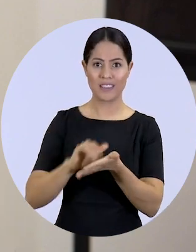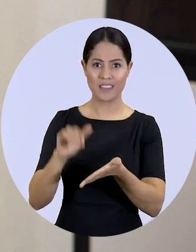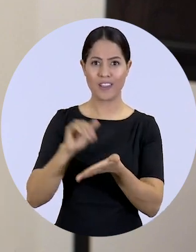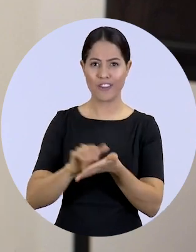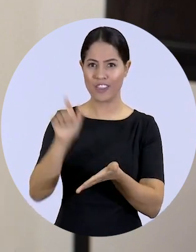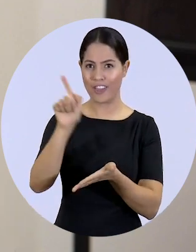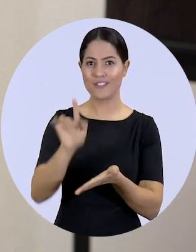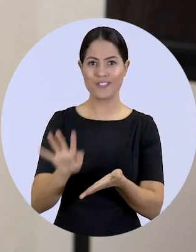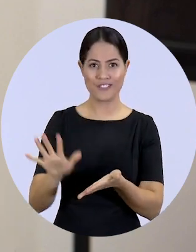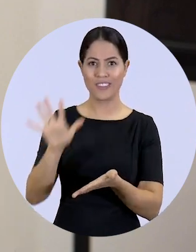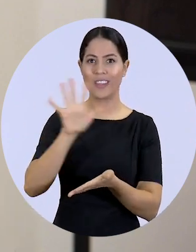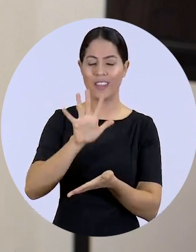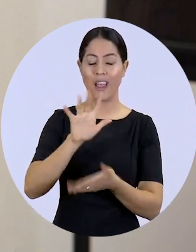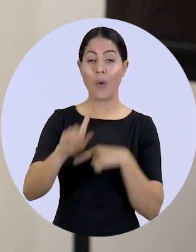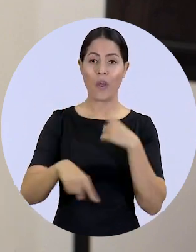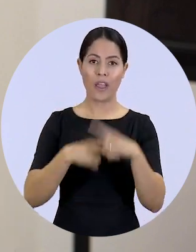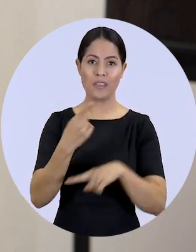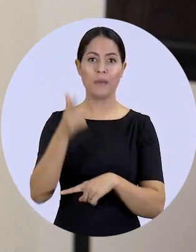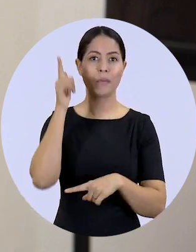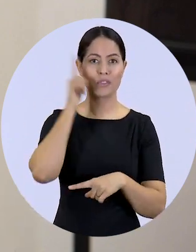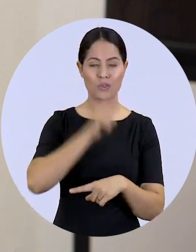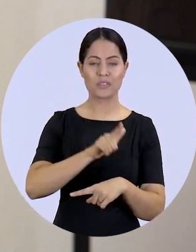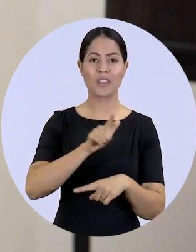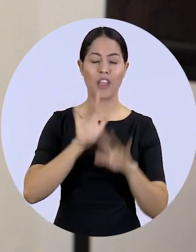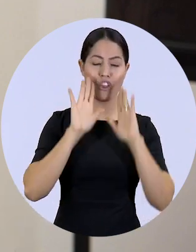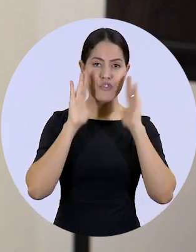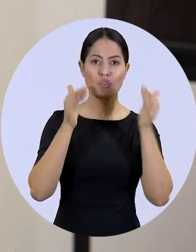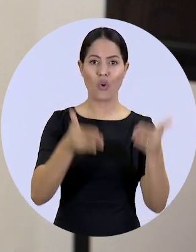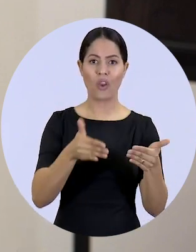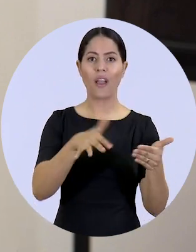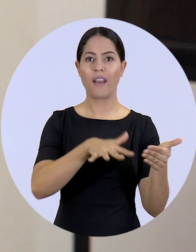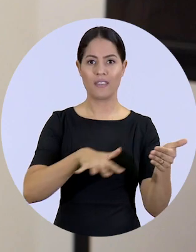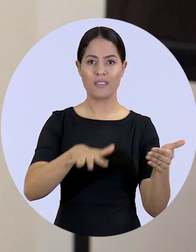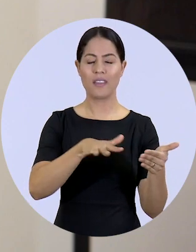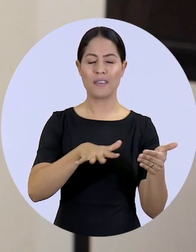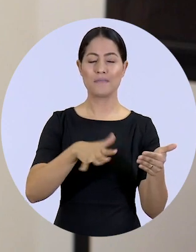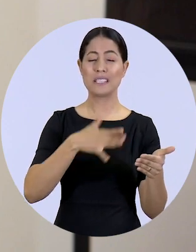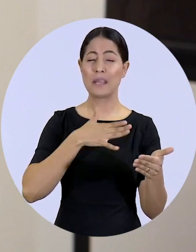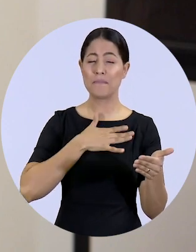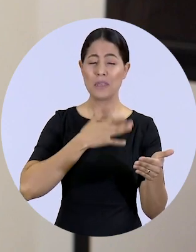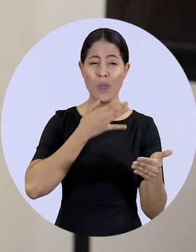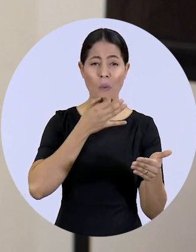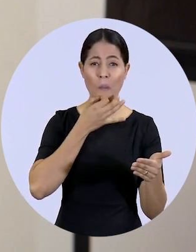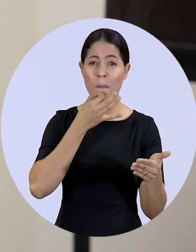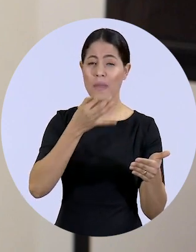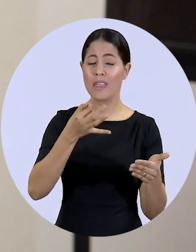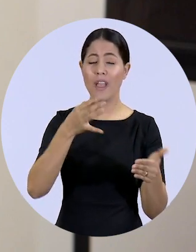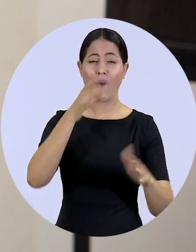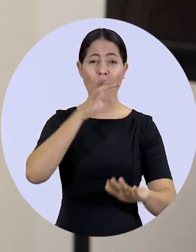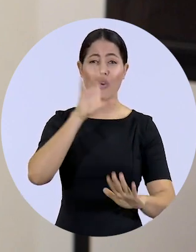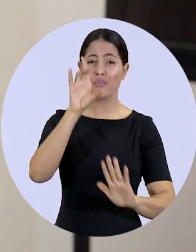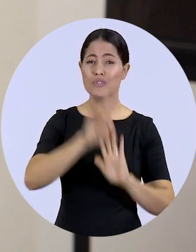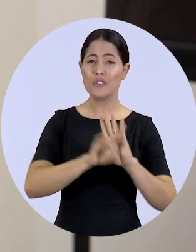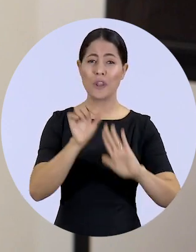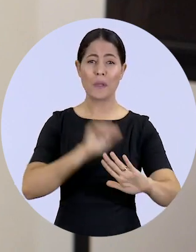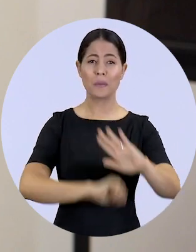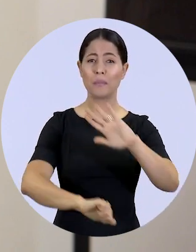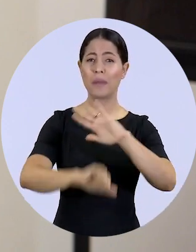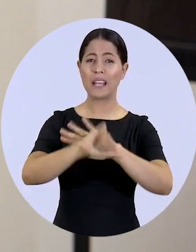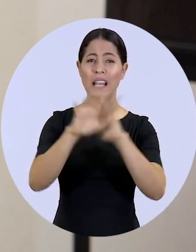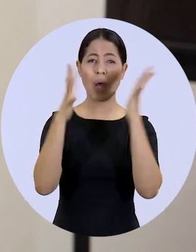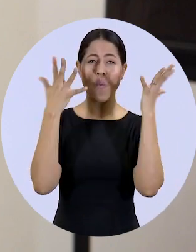que faz uma clínica geral para até conseguir estabilizar, mas eu acho que o direito penal tem essa beleza, que